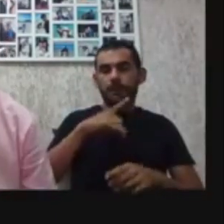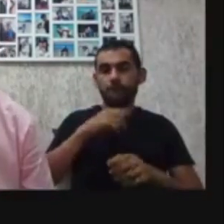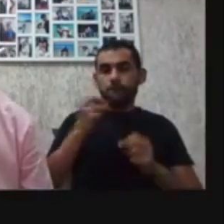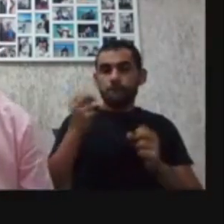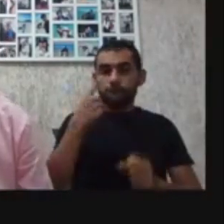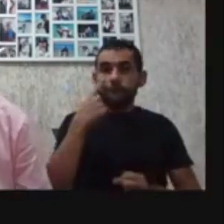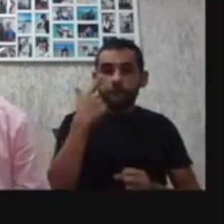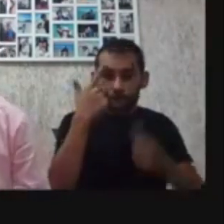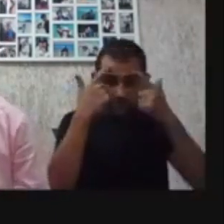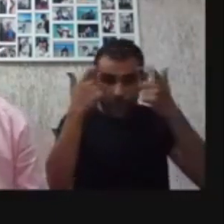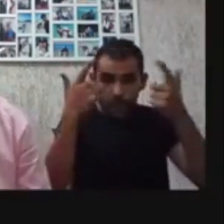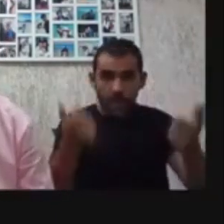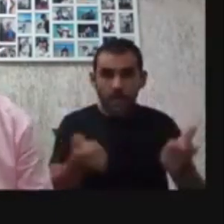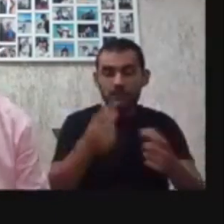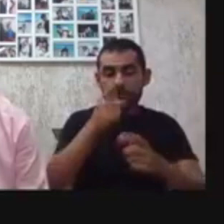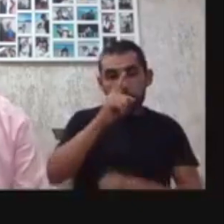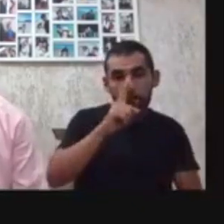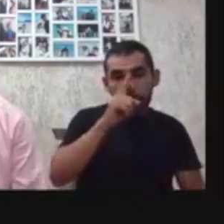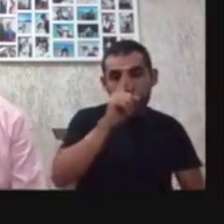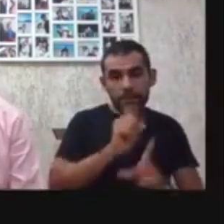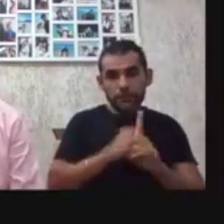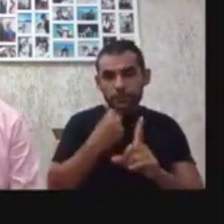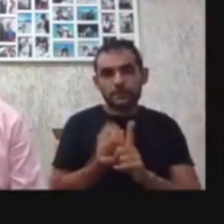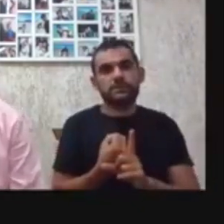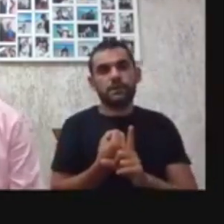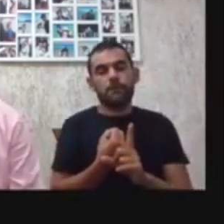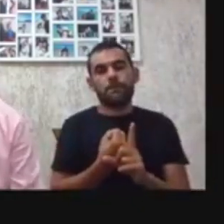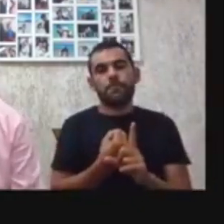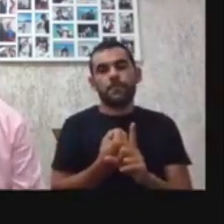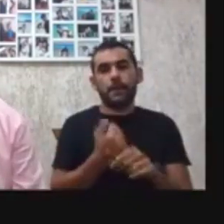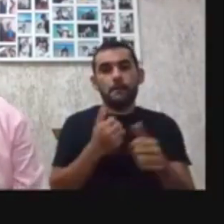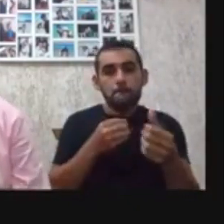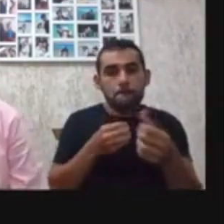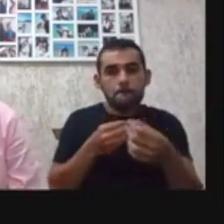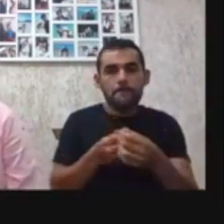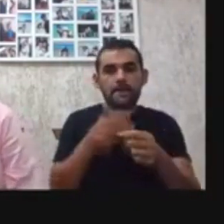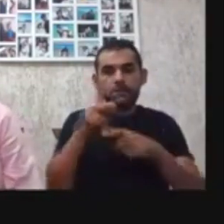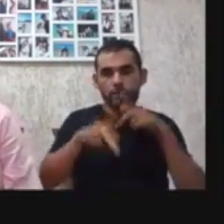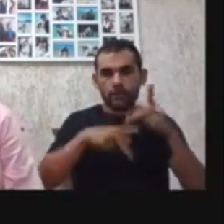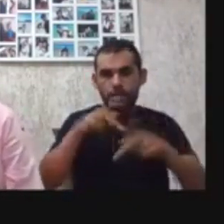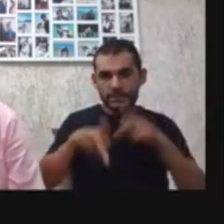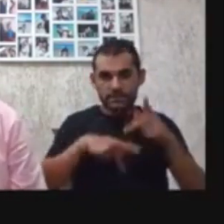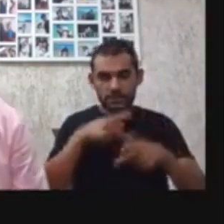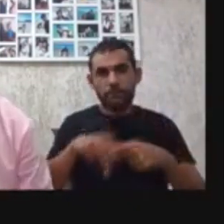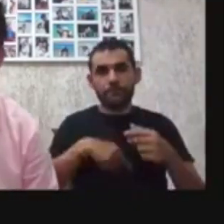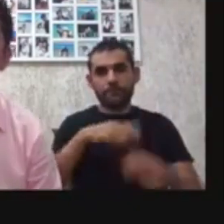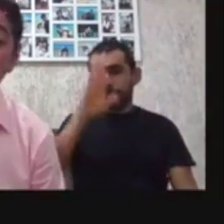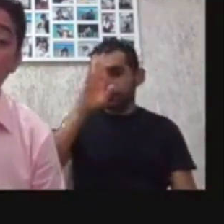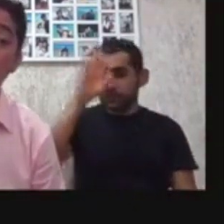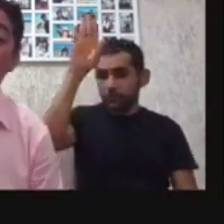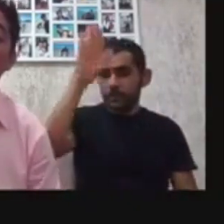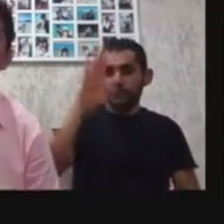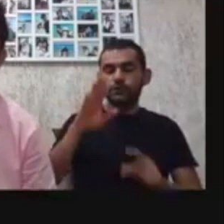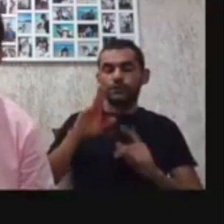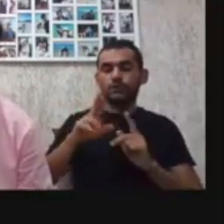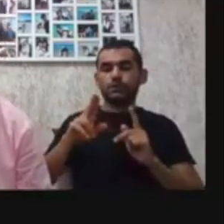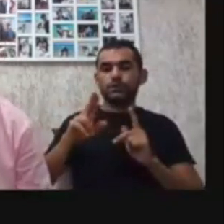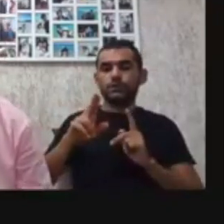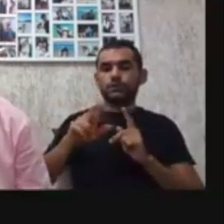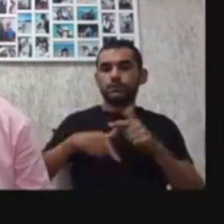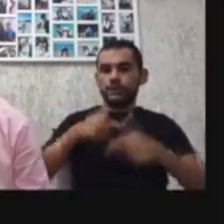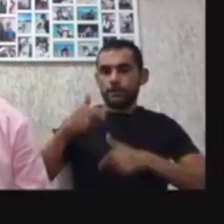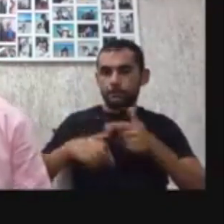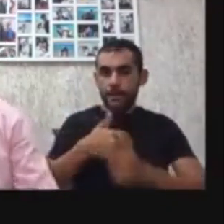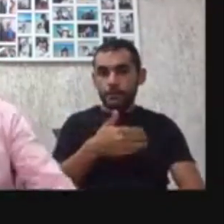violência, de vulnerabilidade, de violência, tá? Para estar perto dessa população. E, principalmente, a preservação do nosso patrimônio